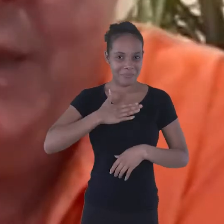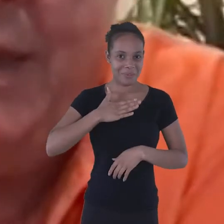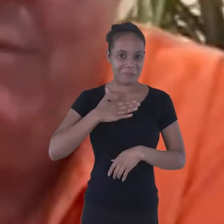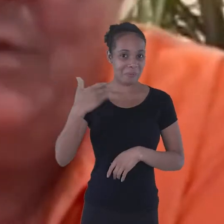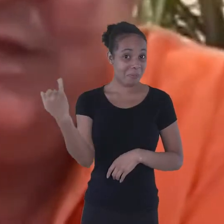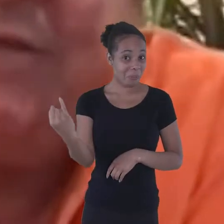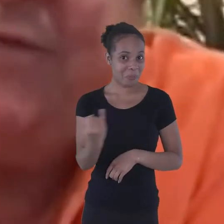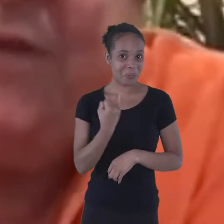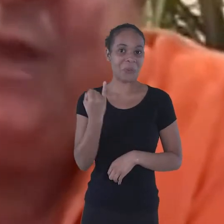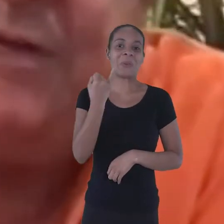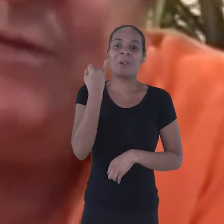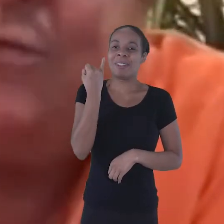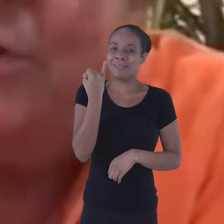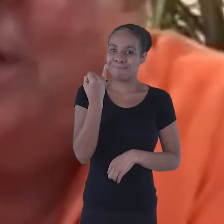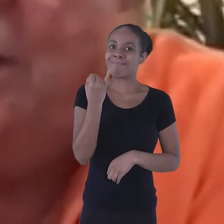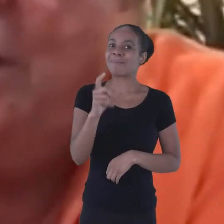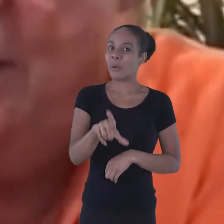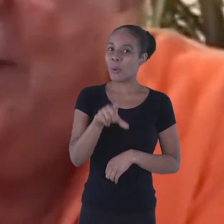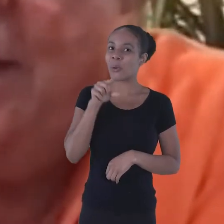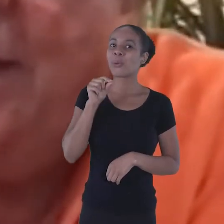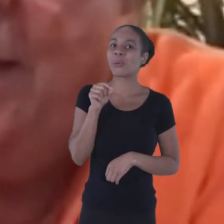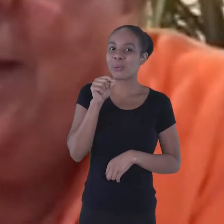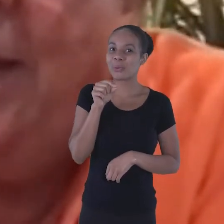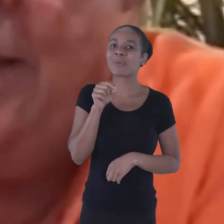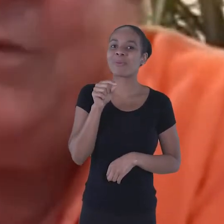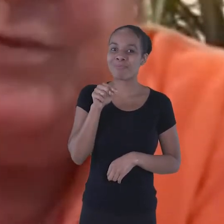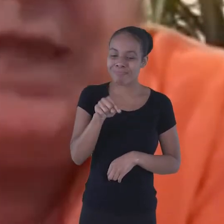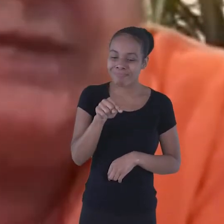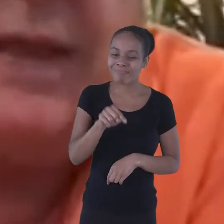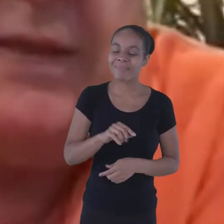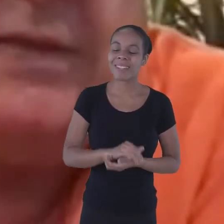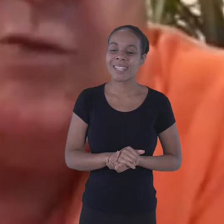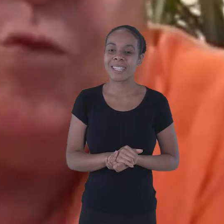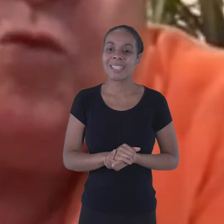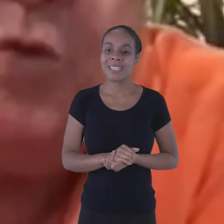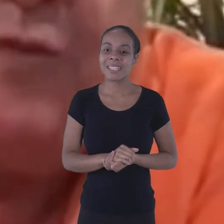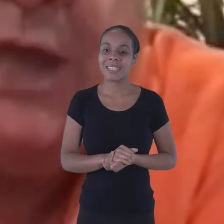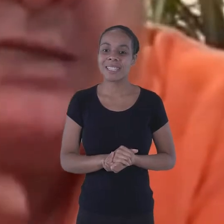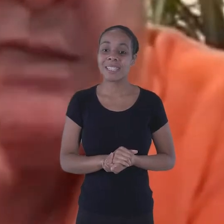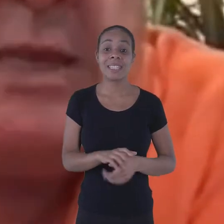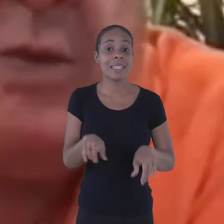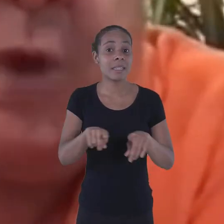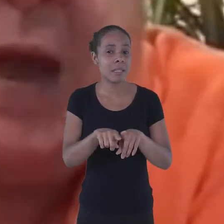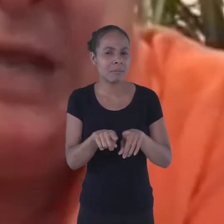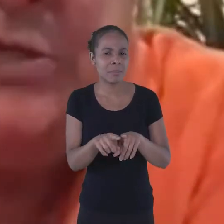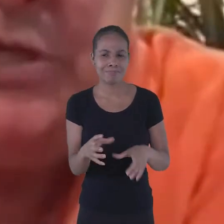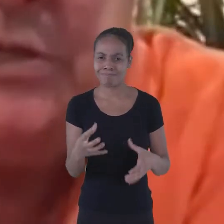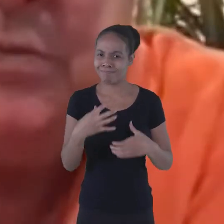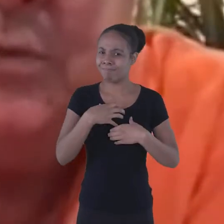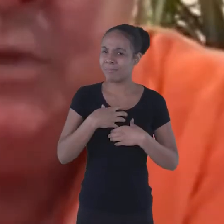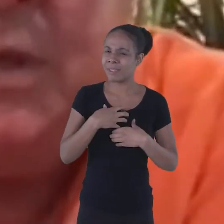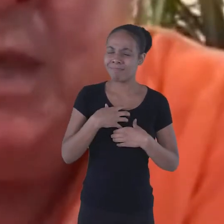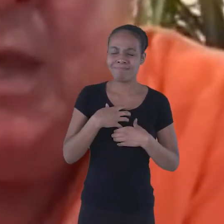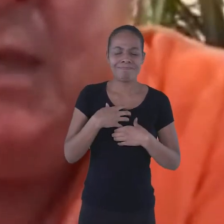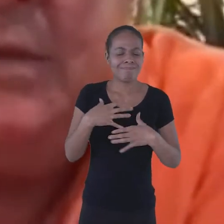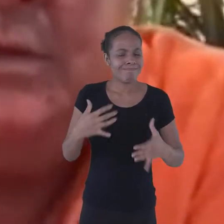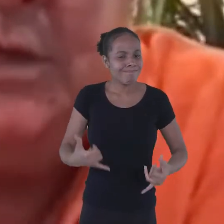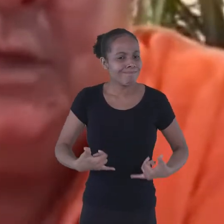importante você ter feito essa escolha. Dentro dessa... Segundo, eu fiquei assim,